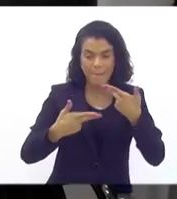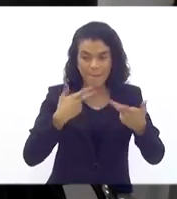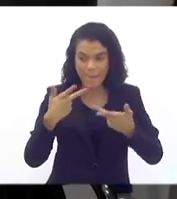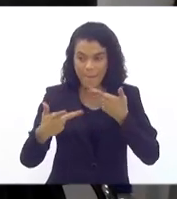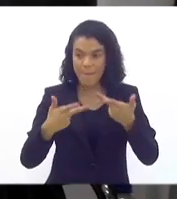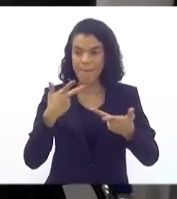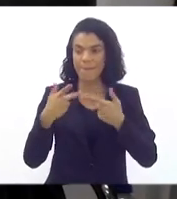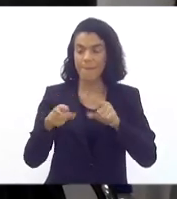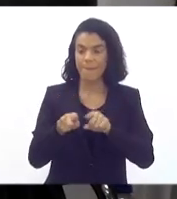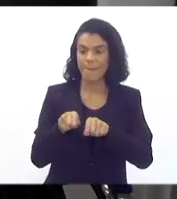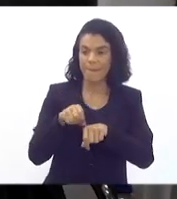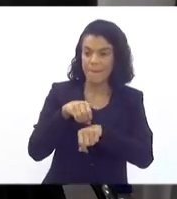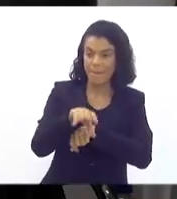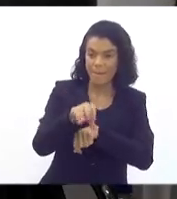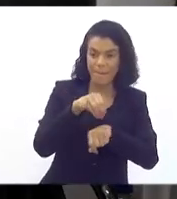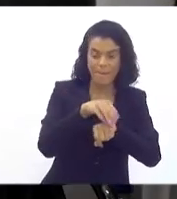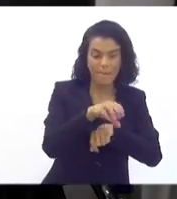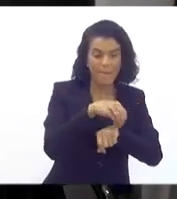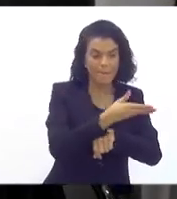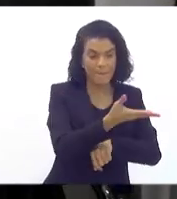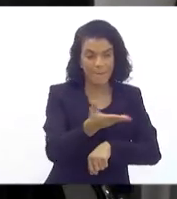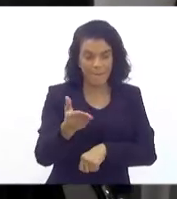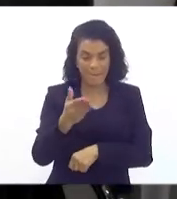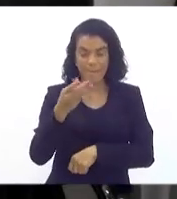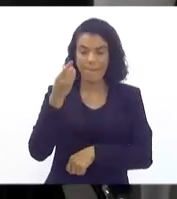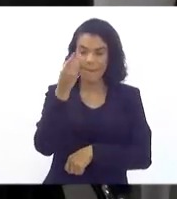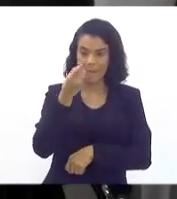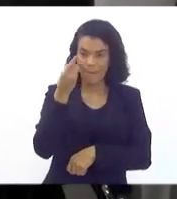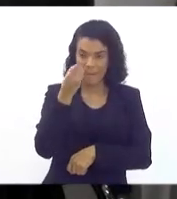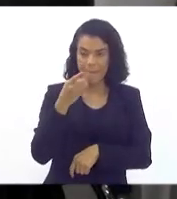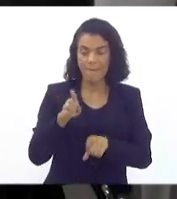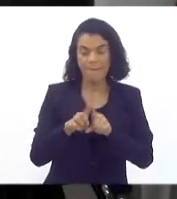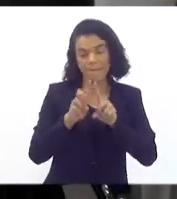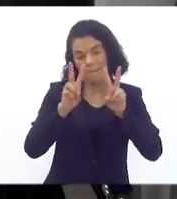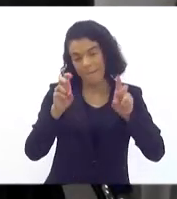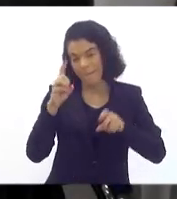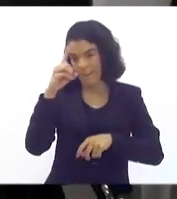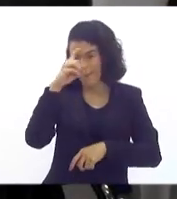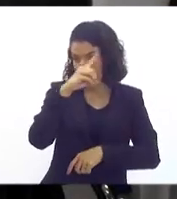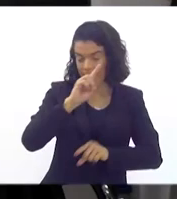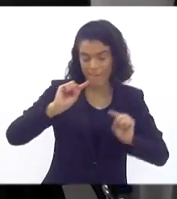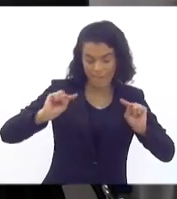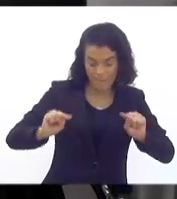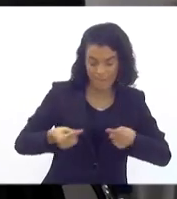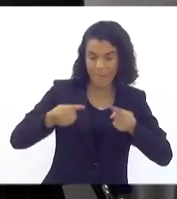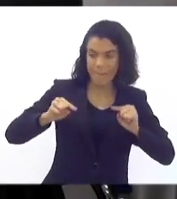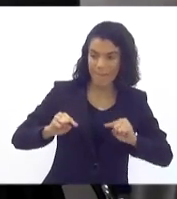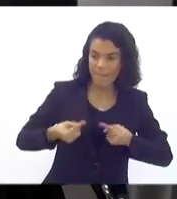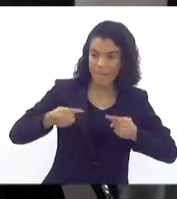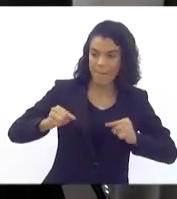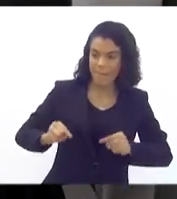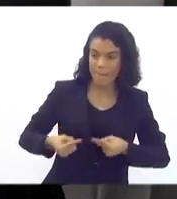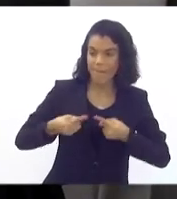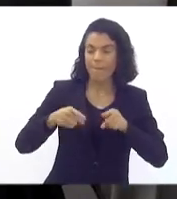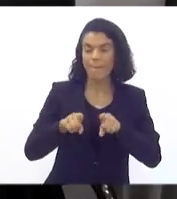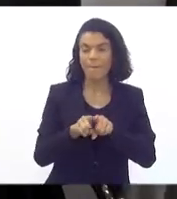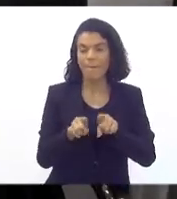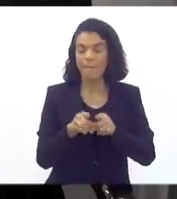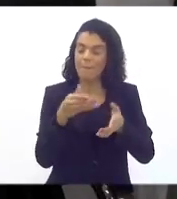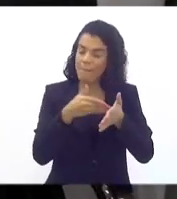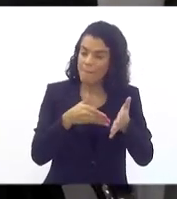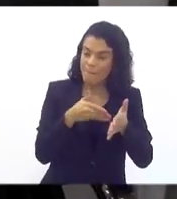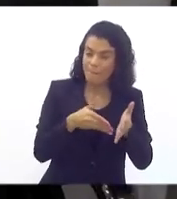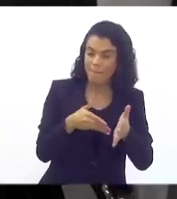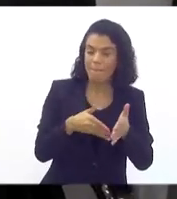ao conhecimento de vossas excelências sobre as dificuldades os desafios postos Quais são os entraves